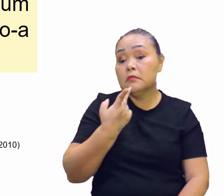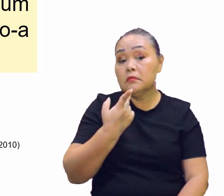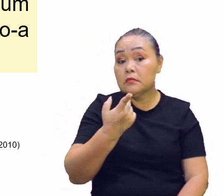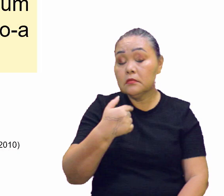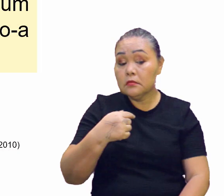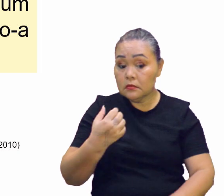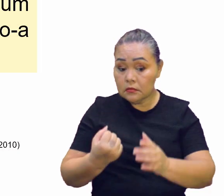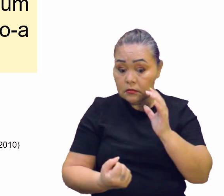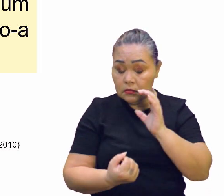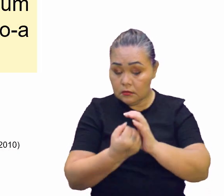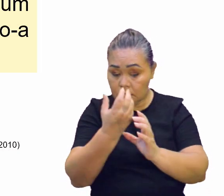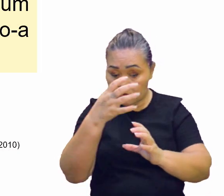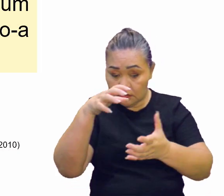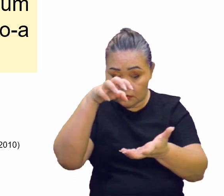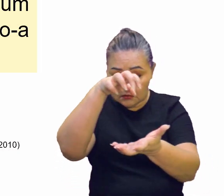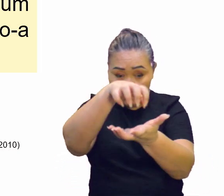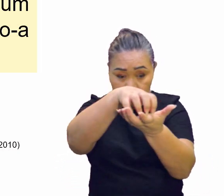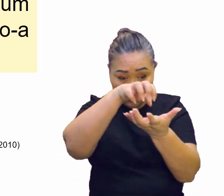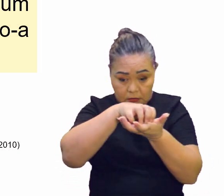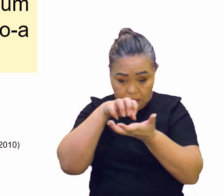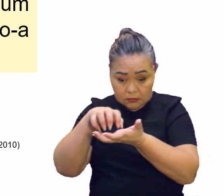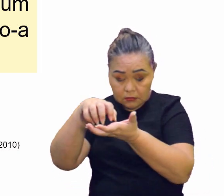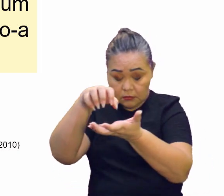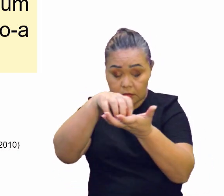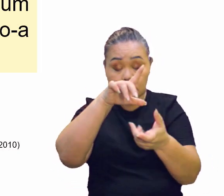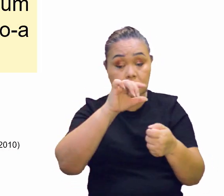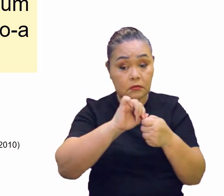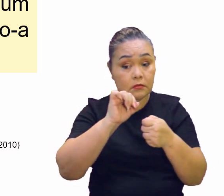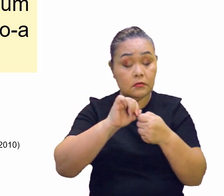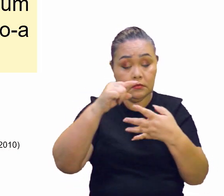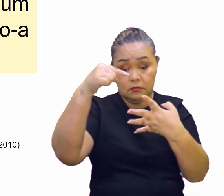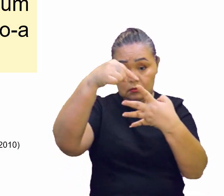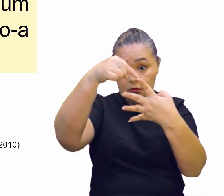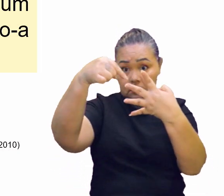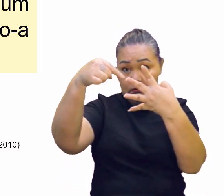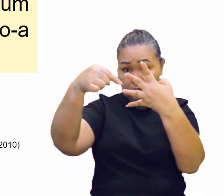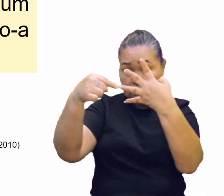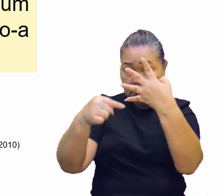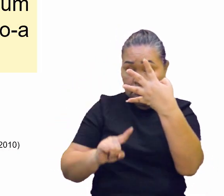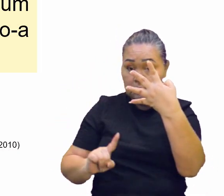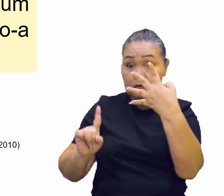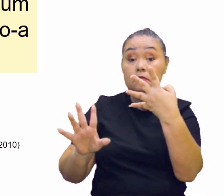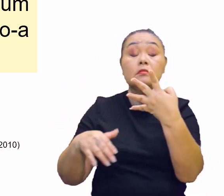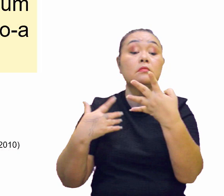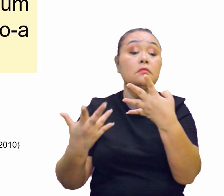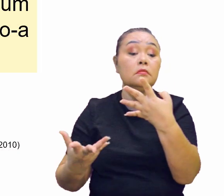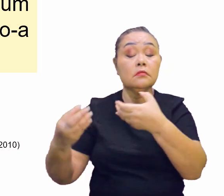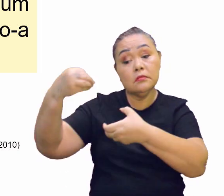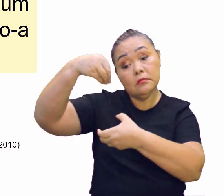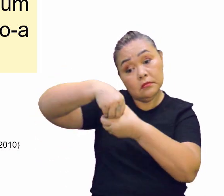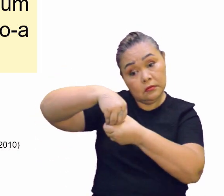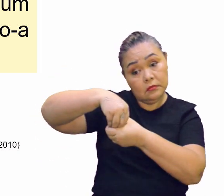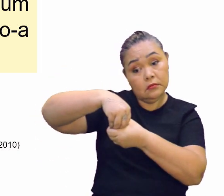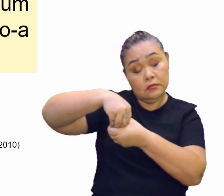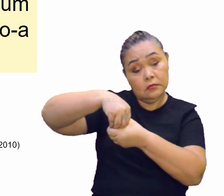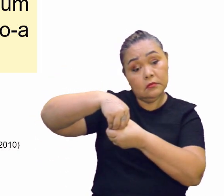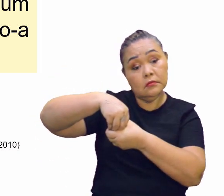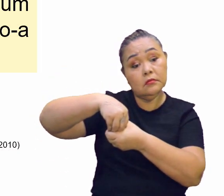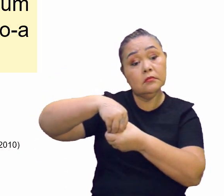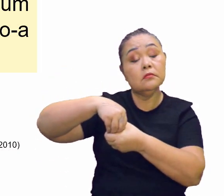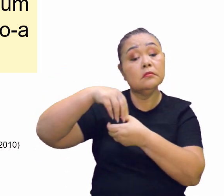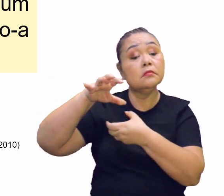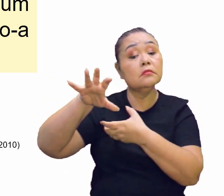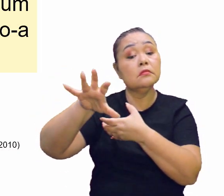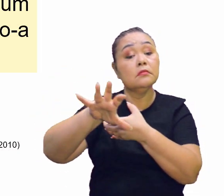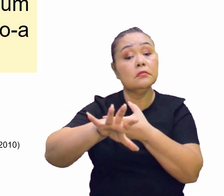você criar uma região, você tem que ter pelo menos esses 4 critérios, ou ser dentro dos 4